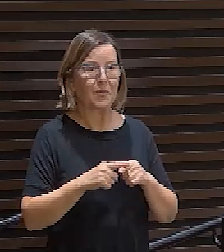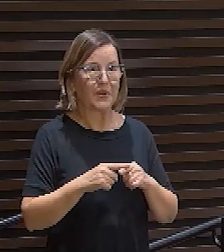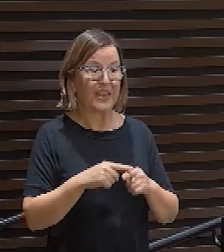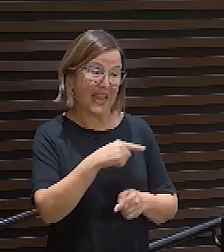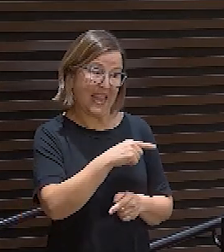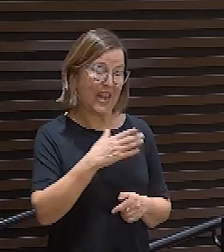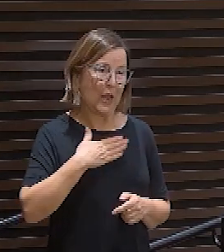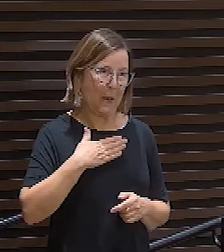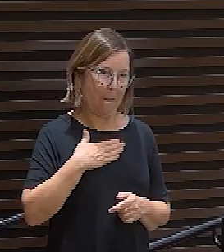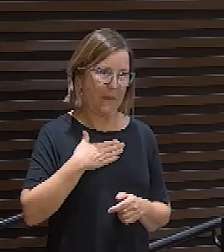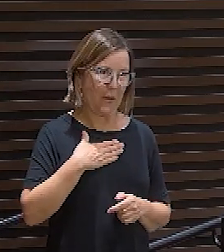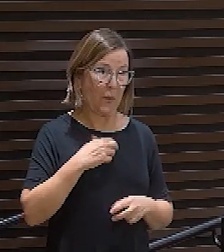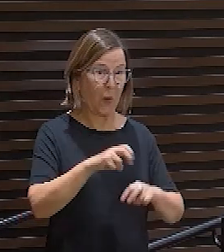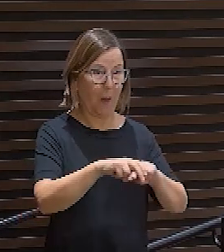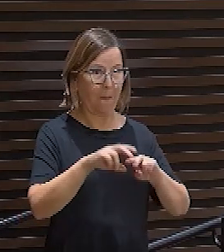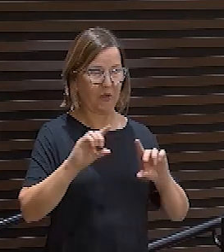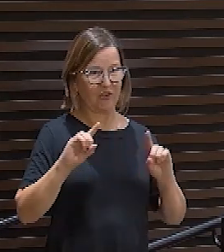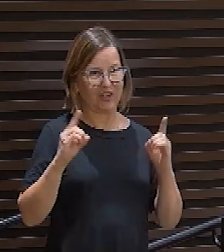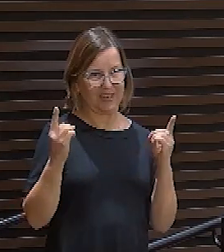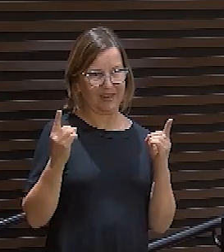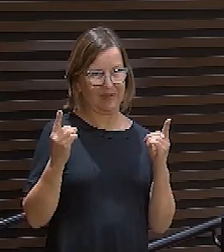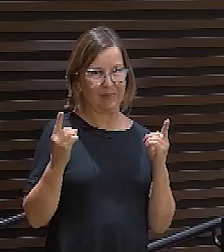direito.